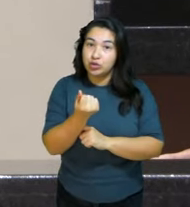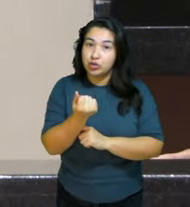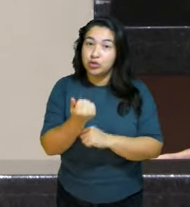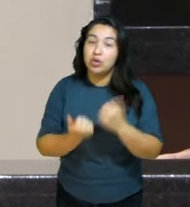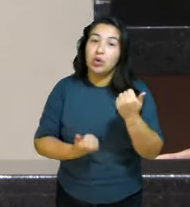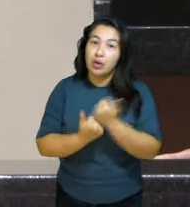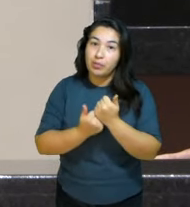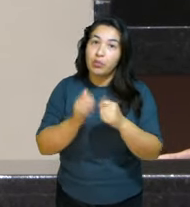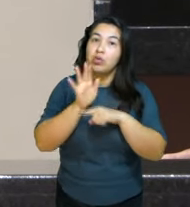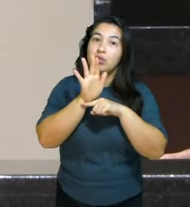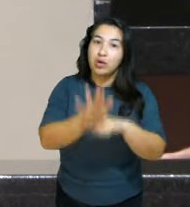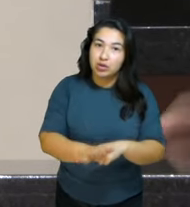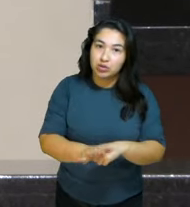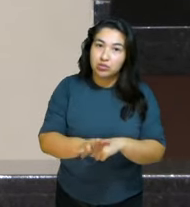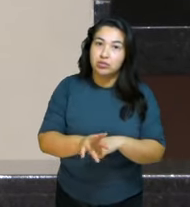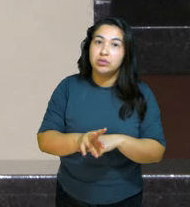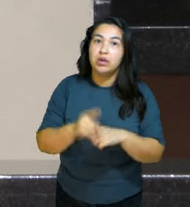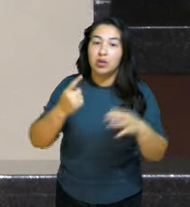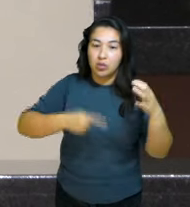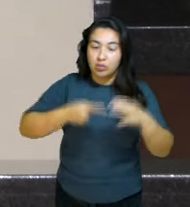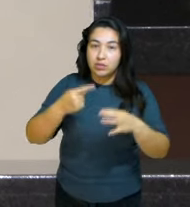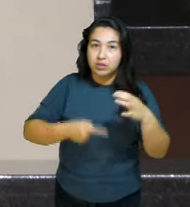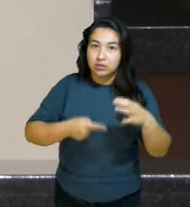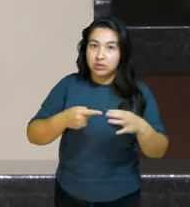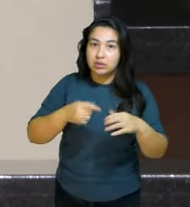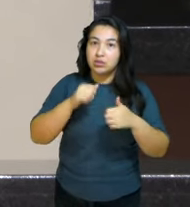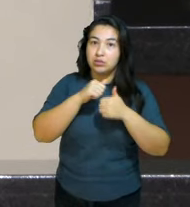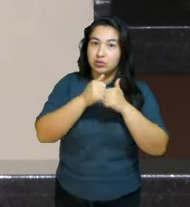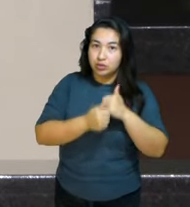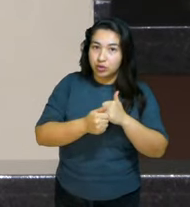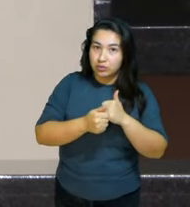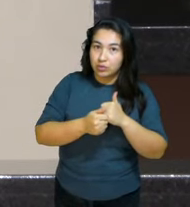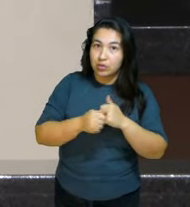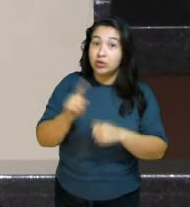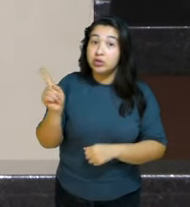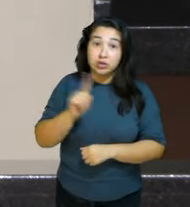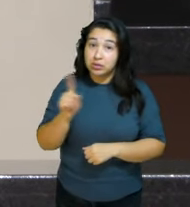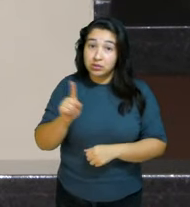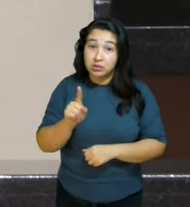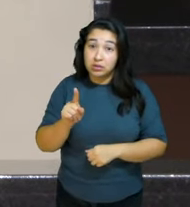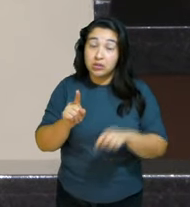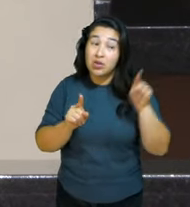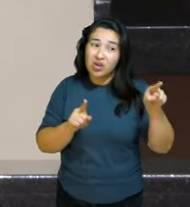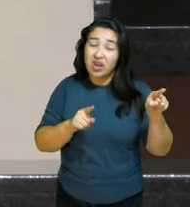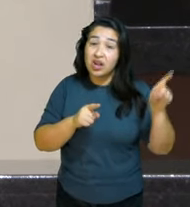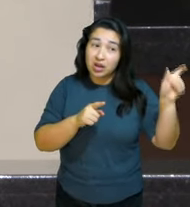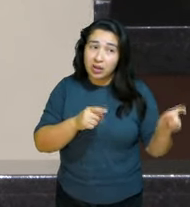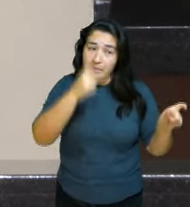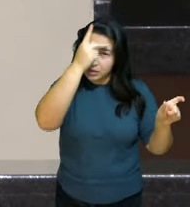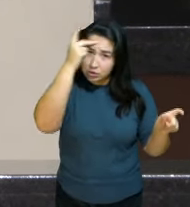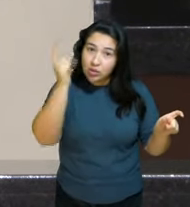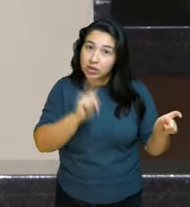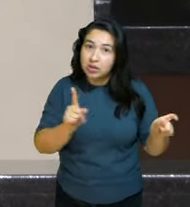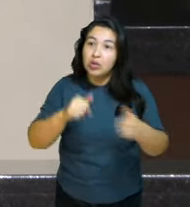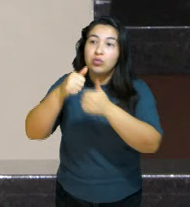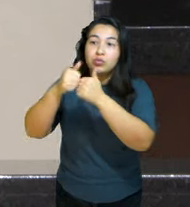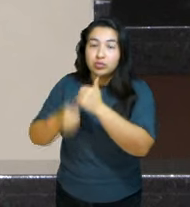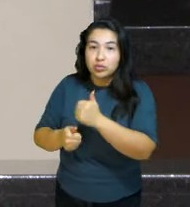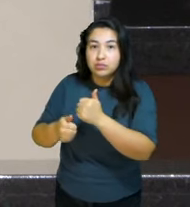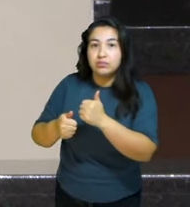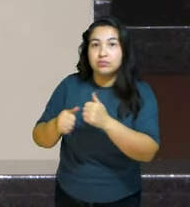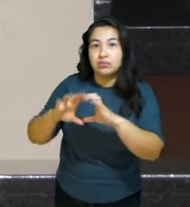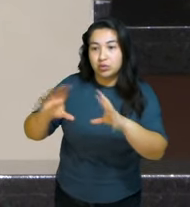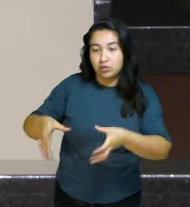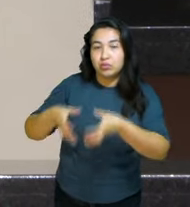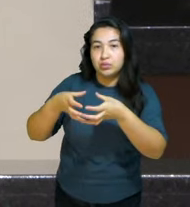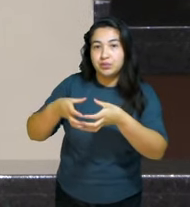comissão de esportes? Vai. Não é o presidente Freiberg que vai ter o nosso apoio, é o esporte catarinense. E se tiver que fazer mais 10, 20, 30 audiências públicas